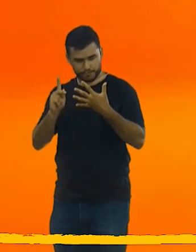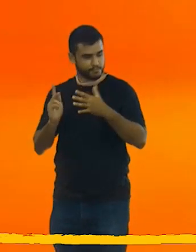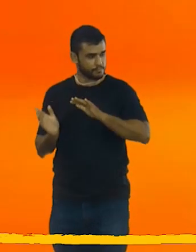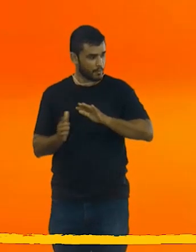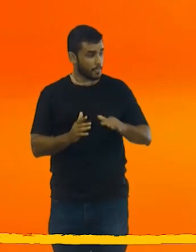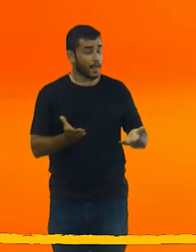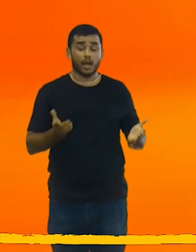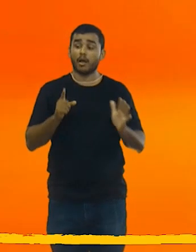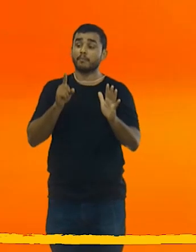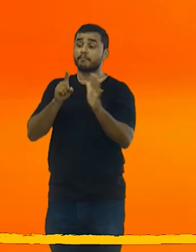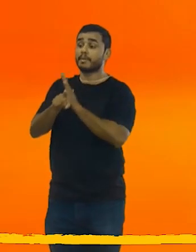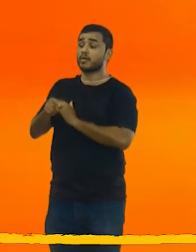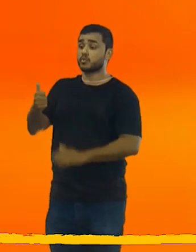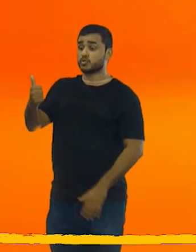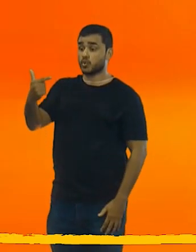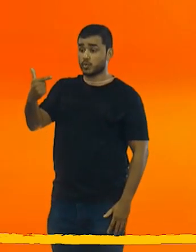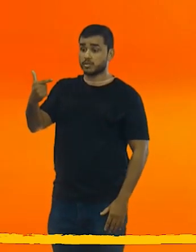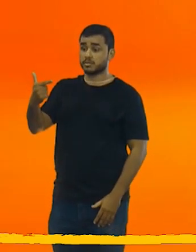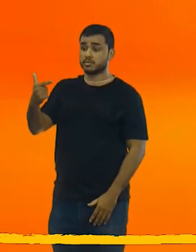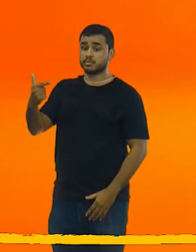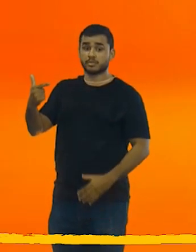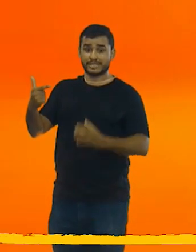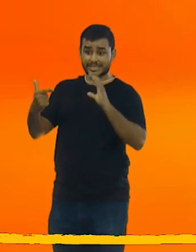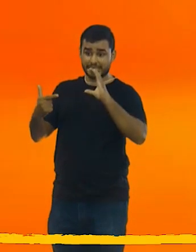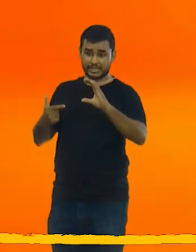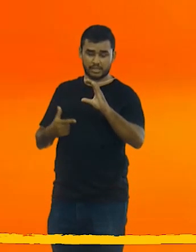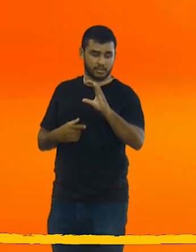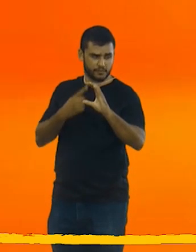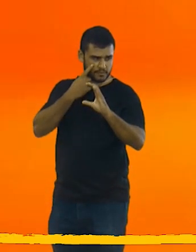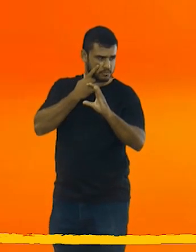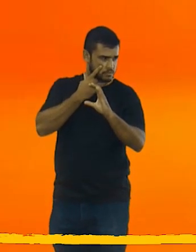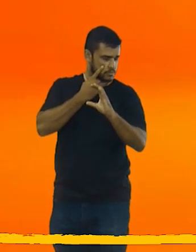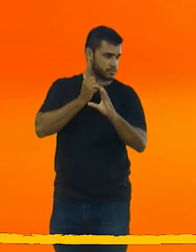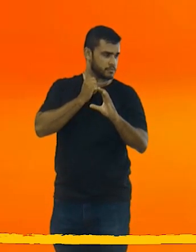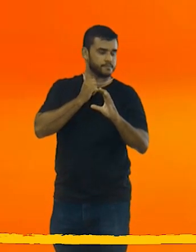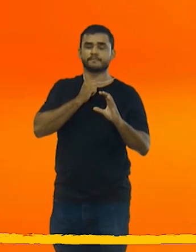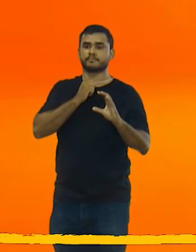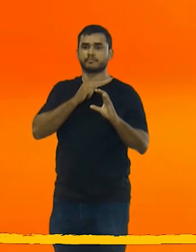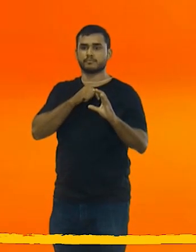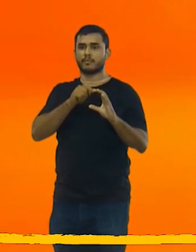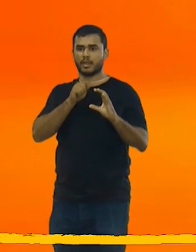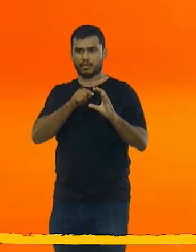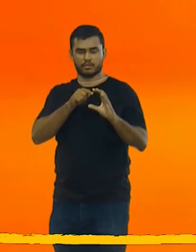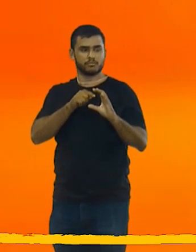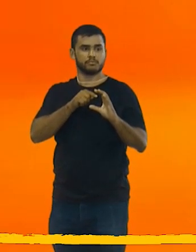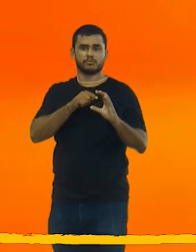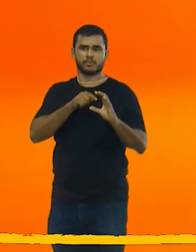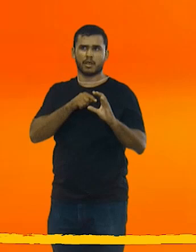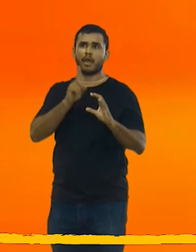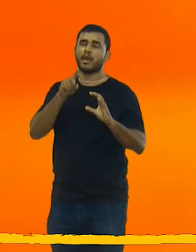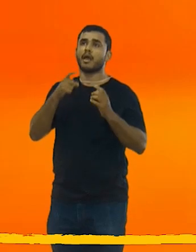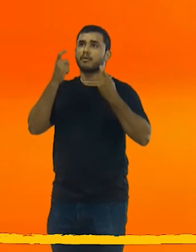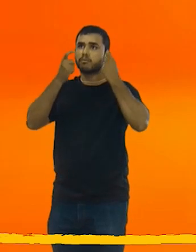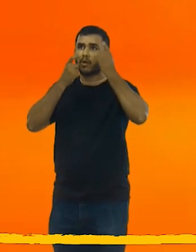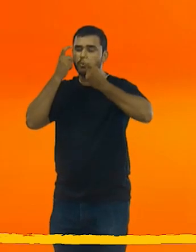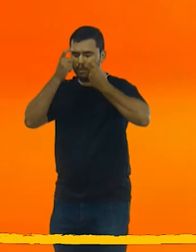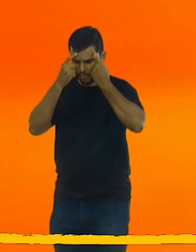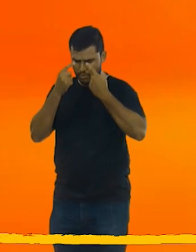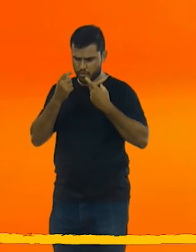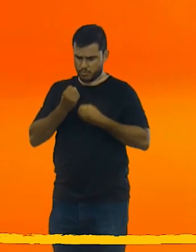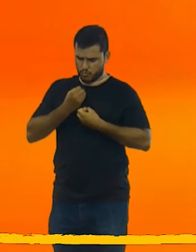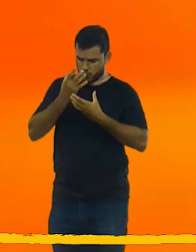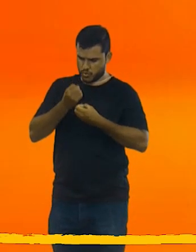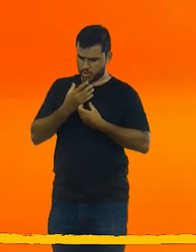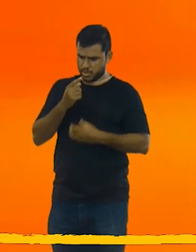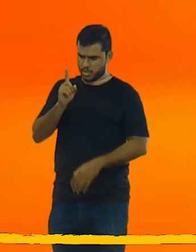letra C de casa. Preocupação com a construção de uma poesia racional, contrária